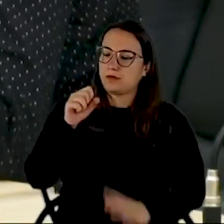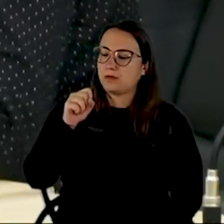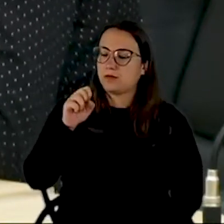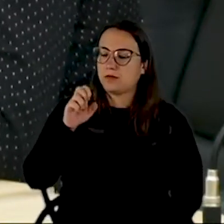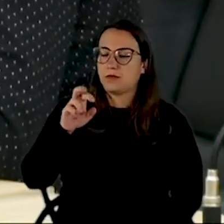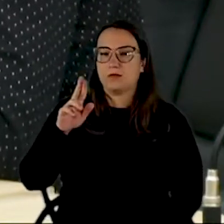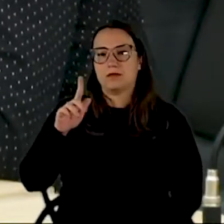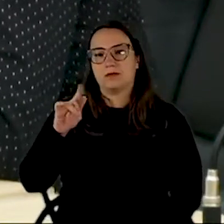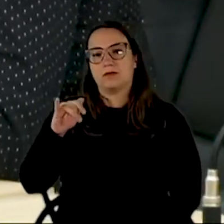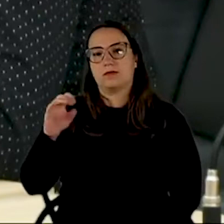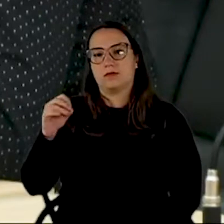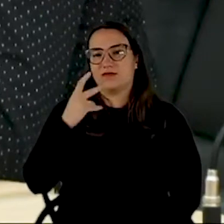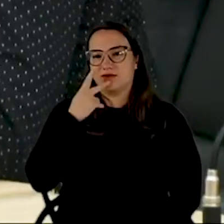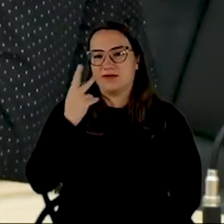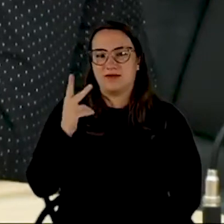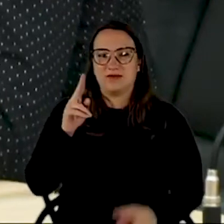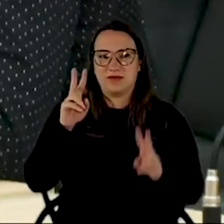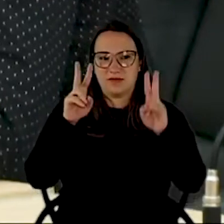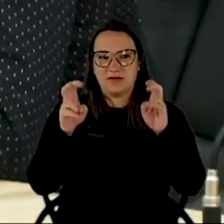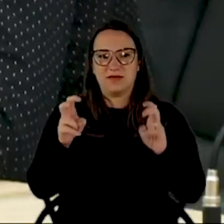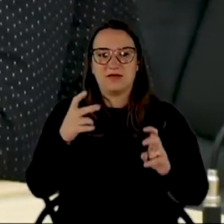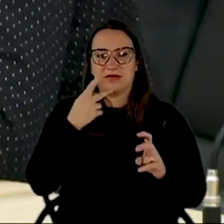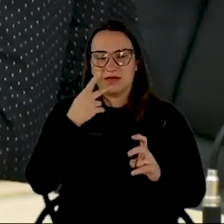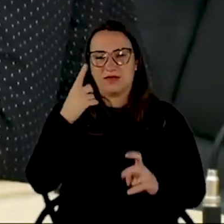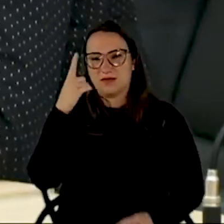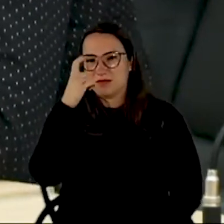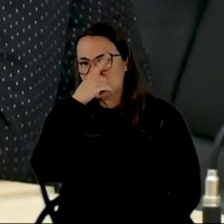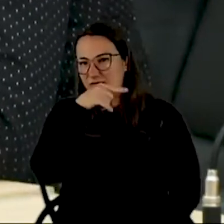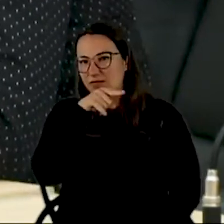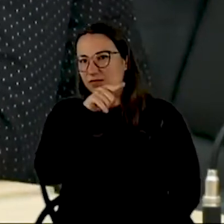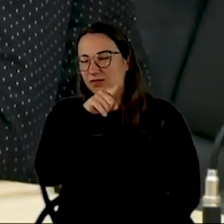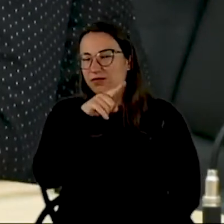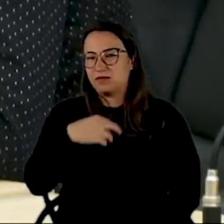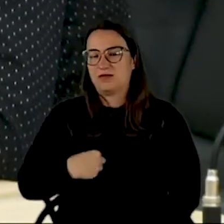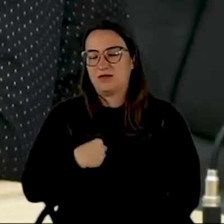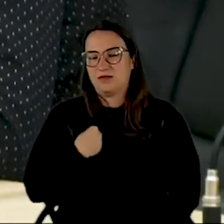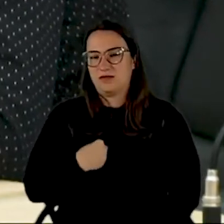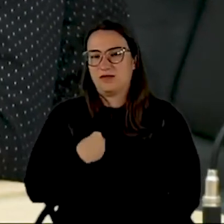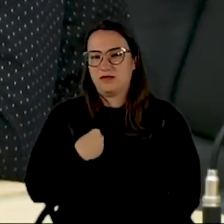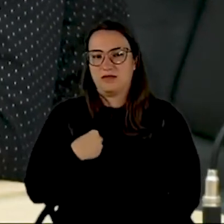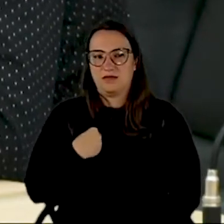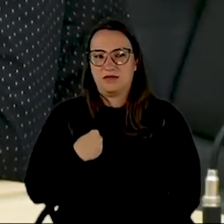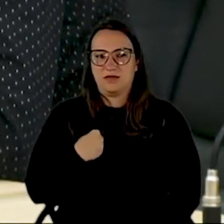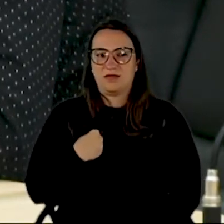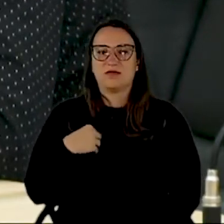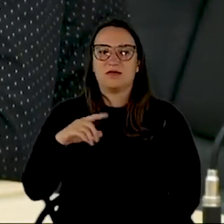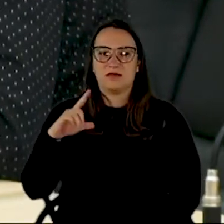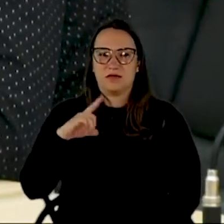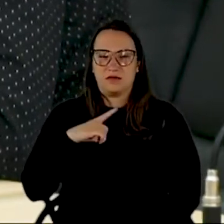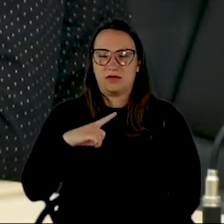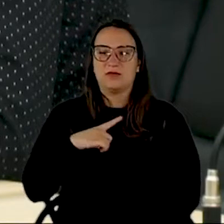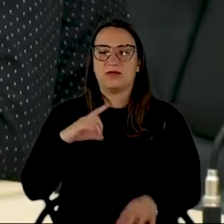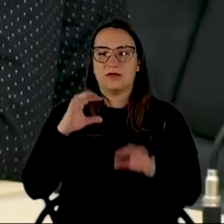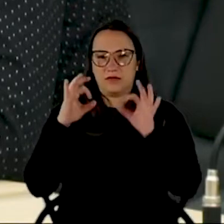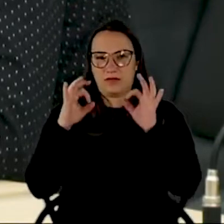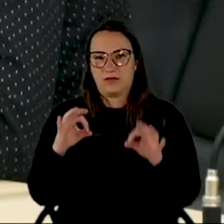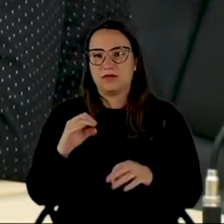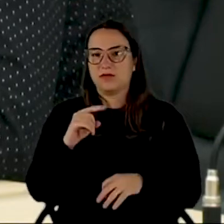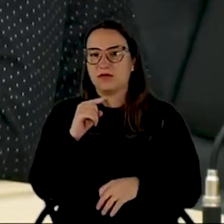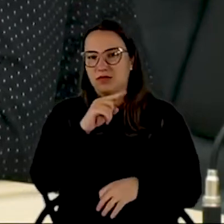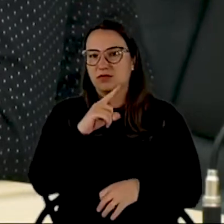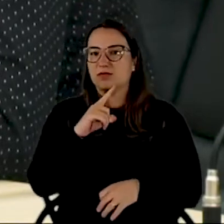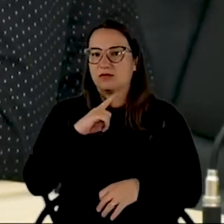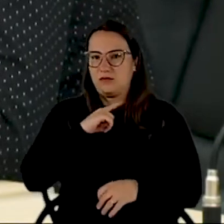os momentos difíceis que você passou na tua vida. Eu tenho certeza também, Carlos, acho que você também deve ter